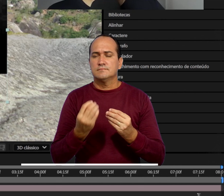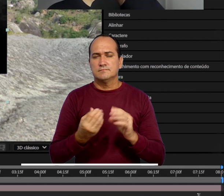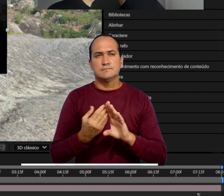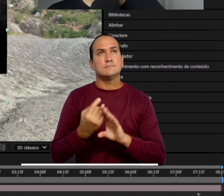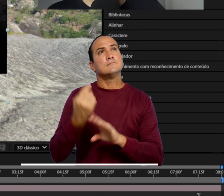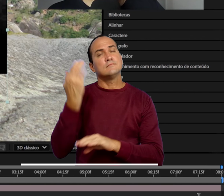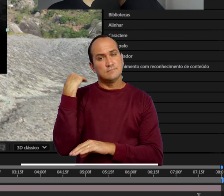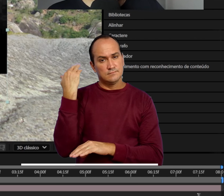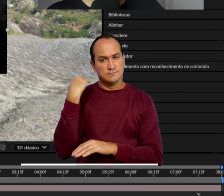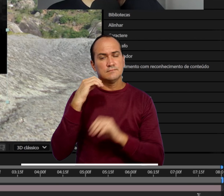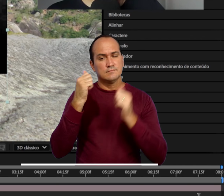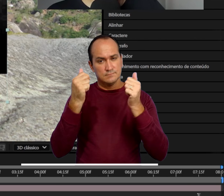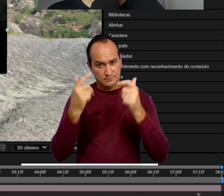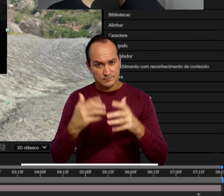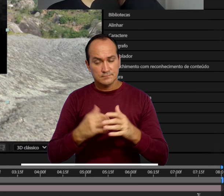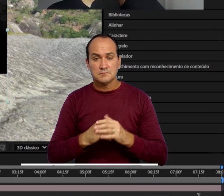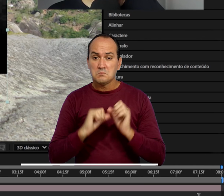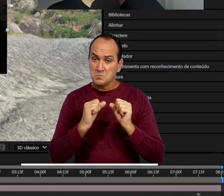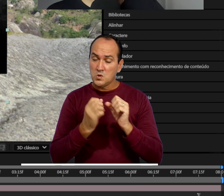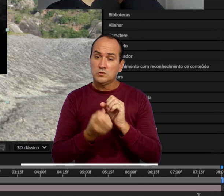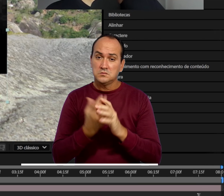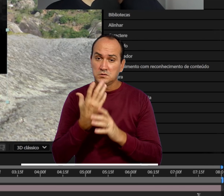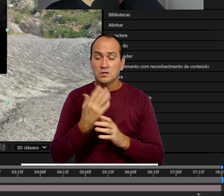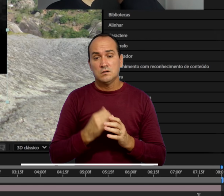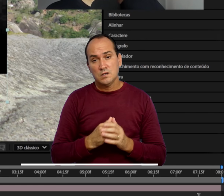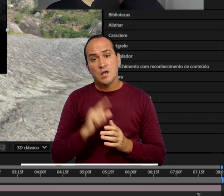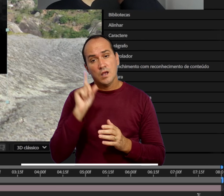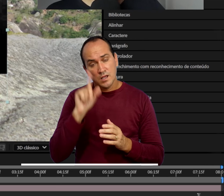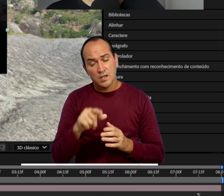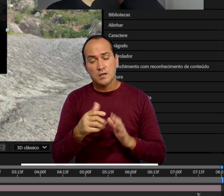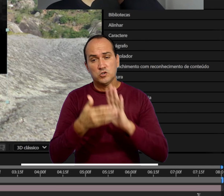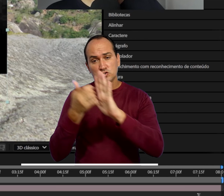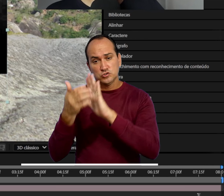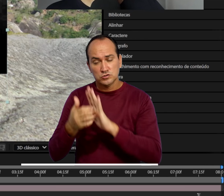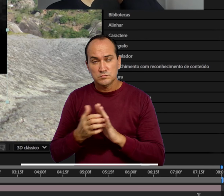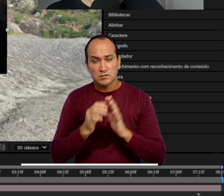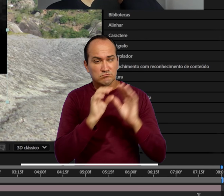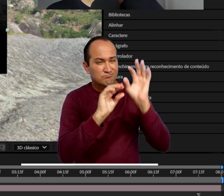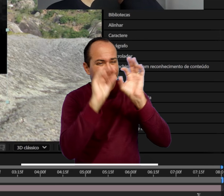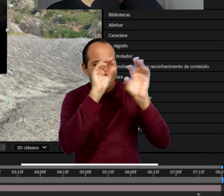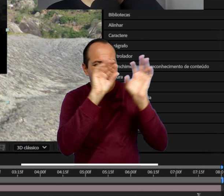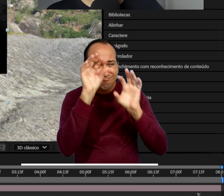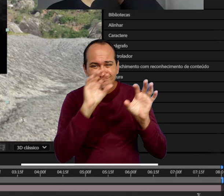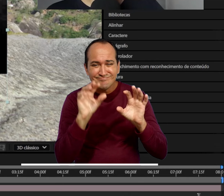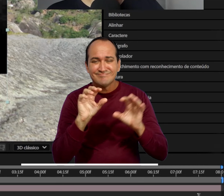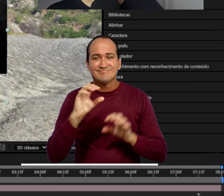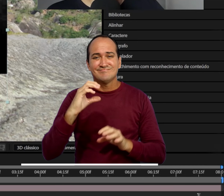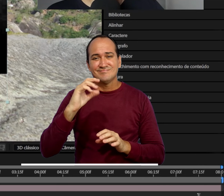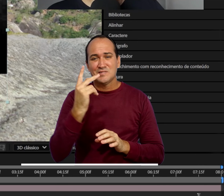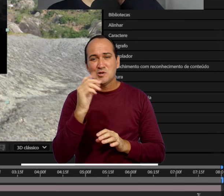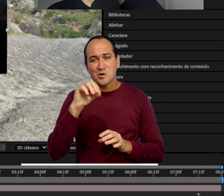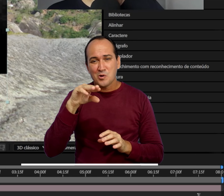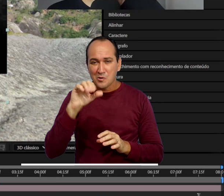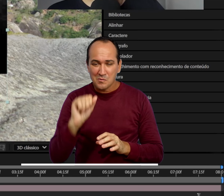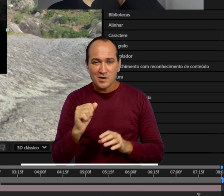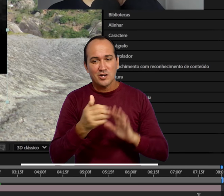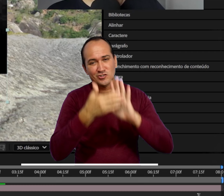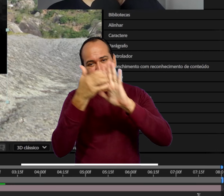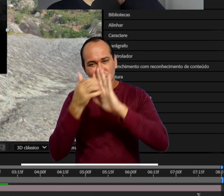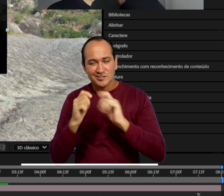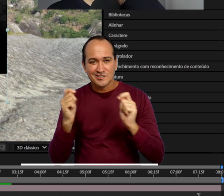tinha falado sobre isso na máscara passada, ou na aula passada, né? Que é justamente para eliminar esse resíduo que ficou aqui do chroma ou qualquer coisa